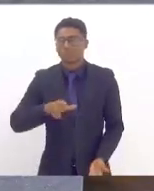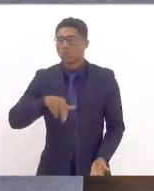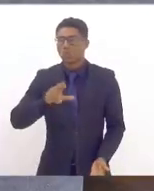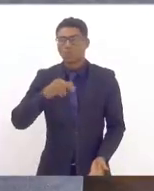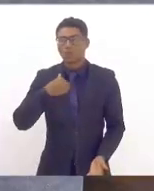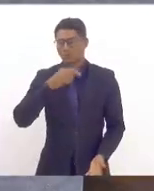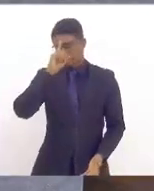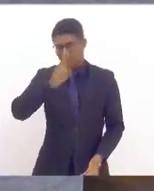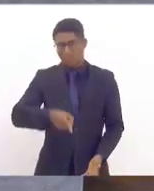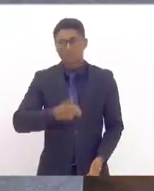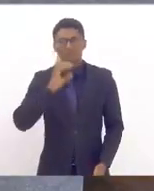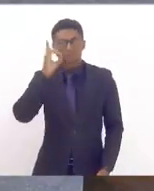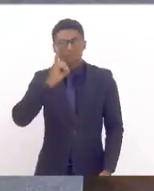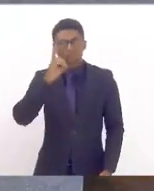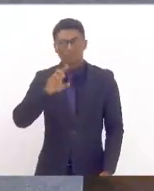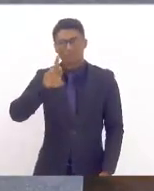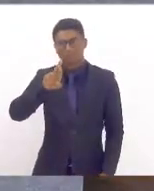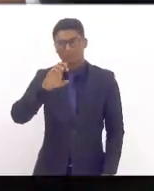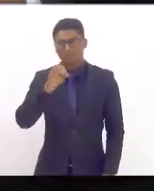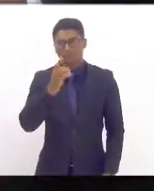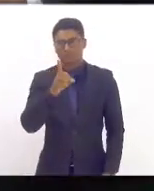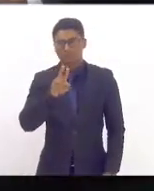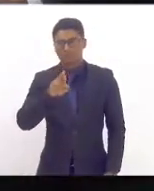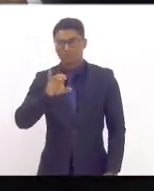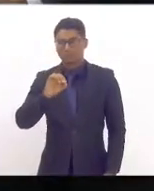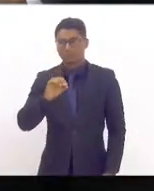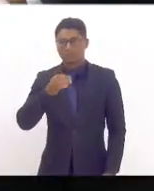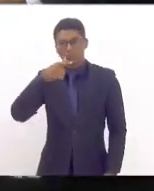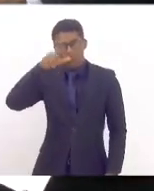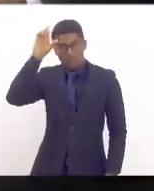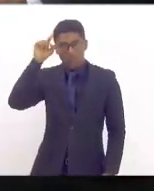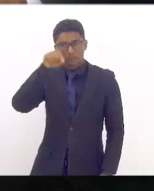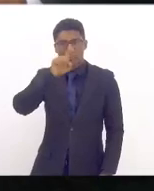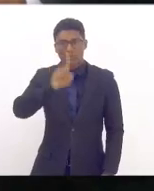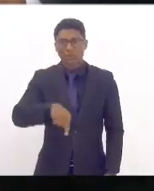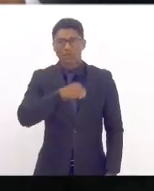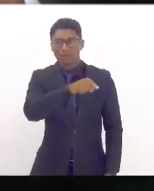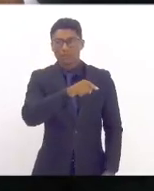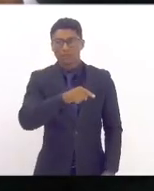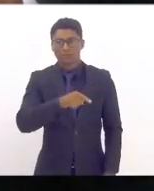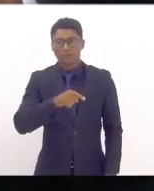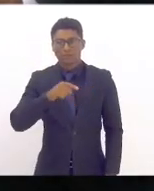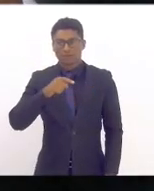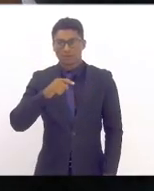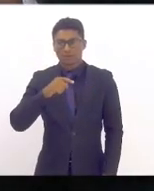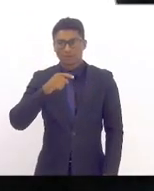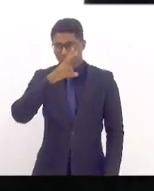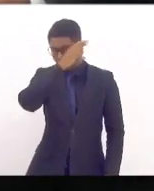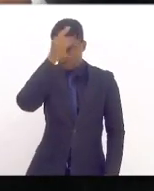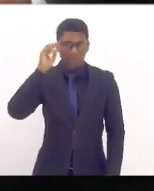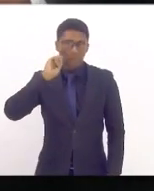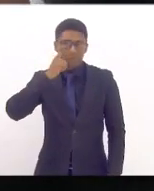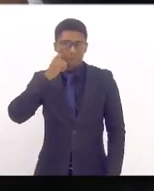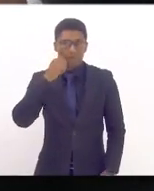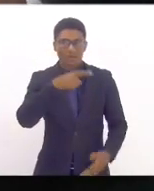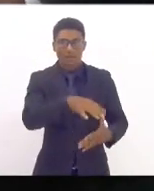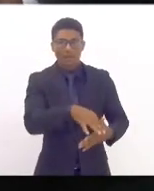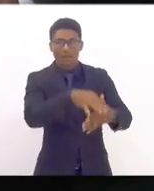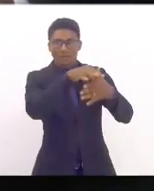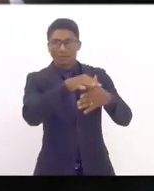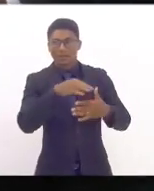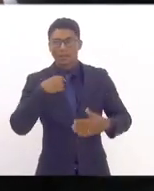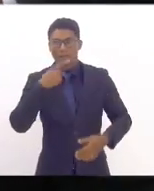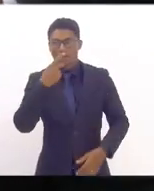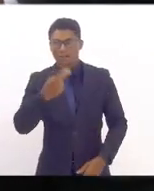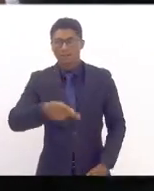o deputado Rodrigo Amorim falar que o Doutor Luiz Paulo é o líder do do prefeito Eduardo Paes jamais falaria isso mandaria ele fazer